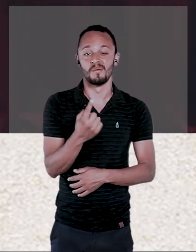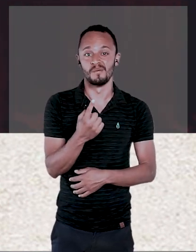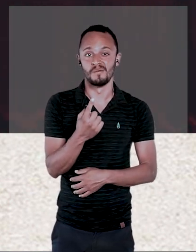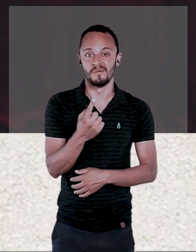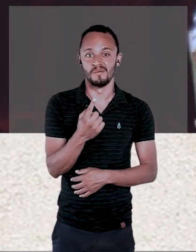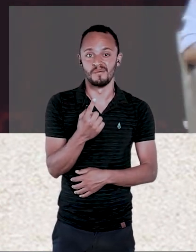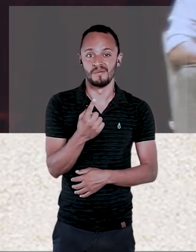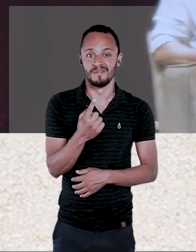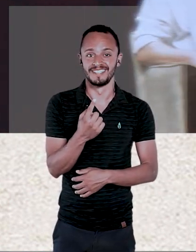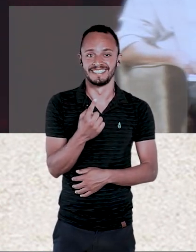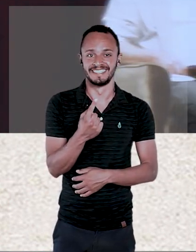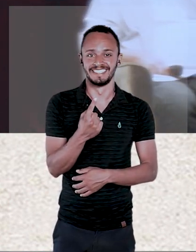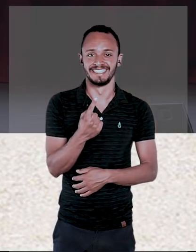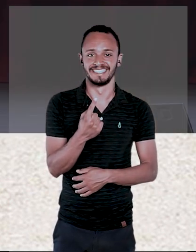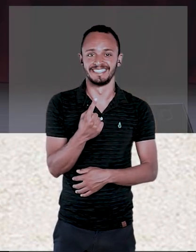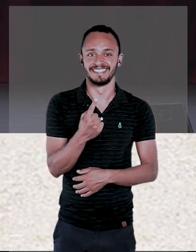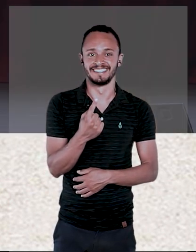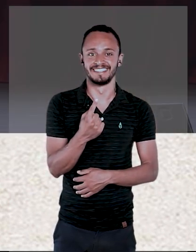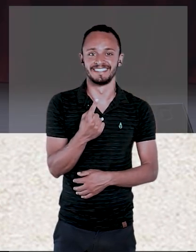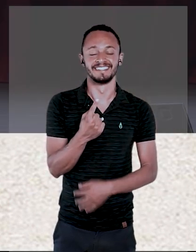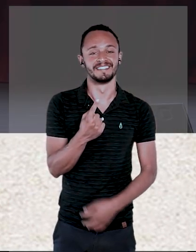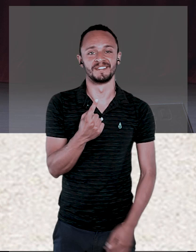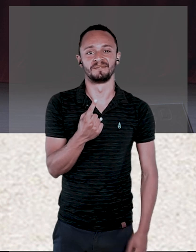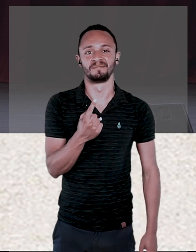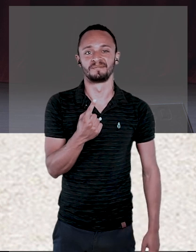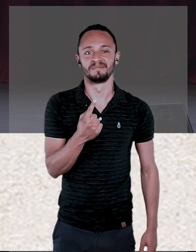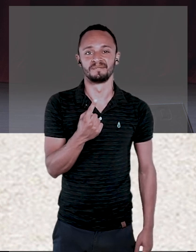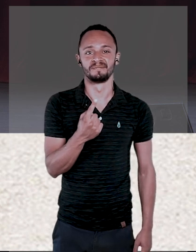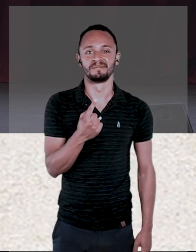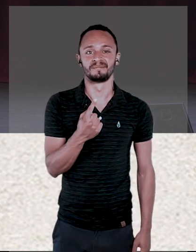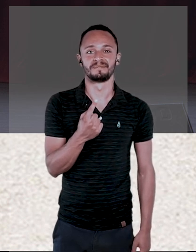Agora, calma, agora só tem mais um.